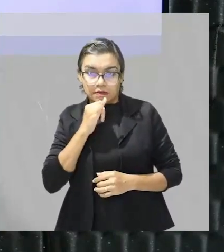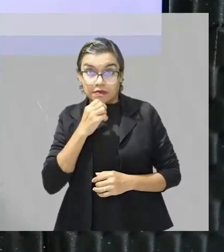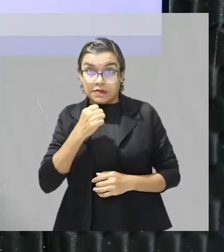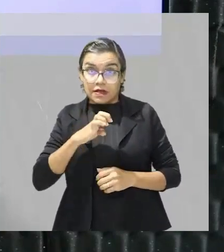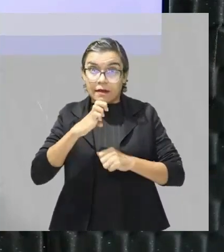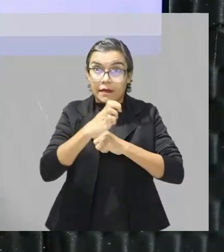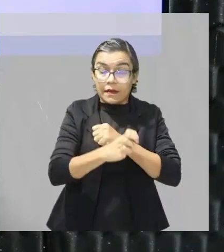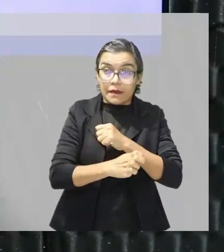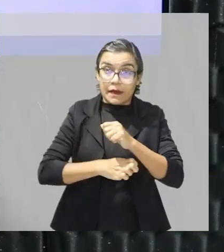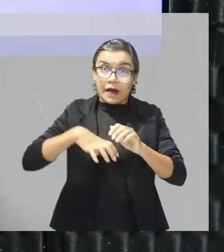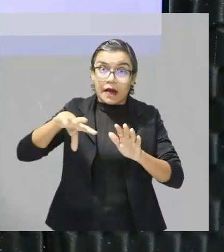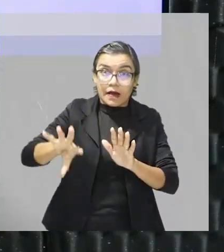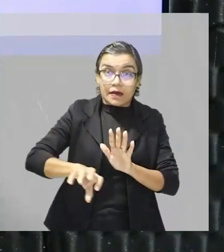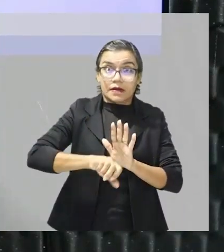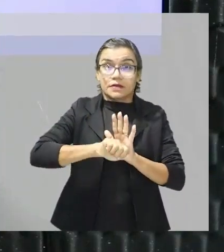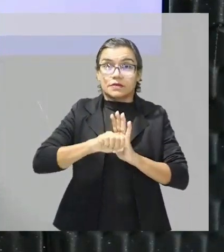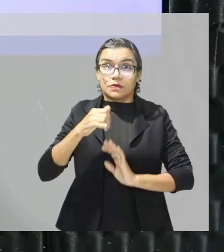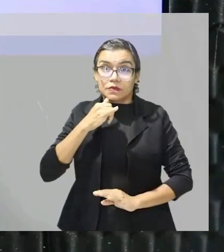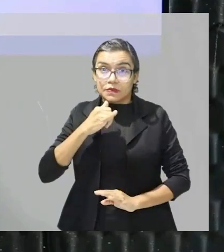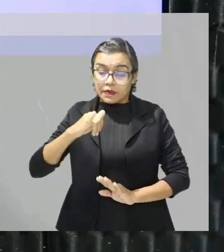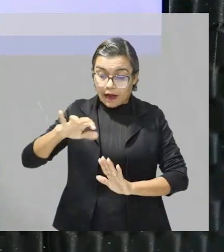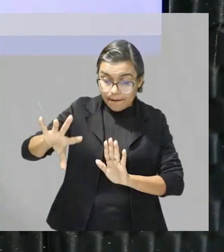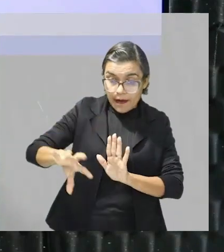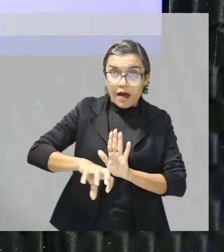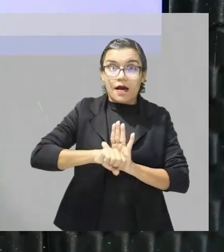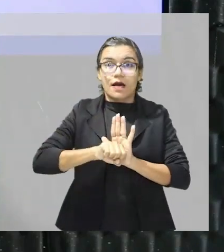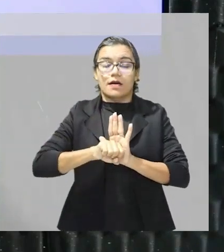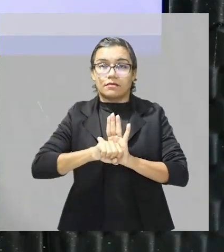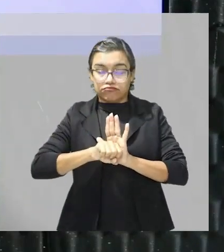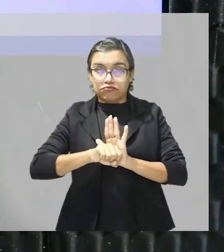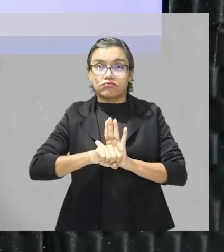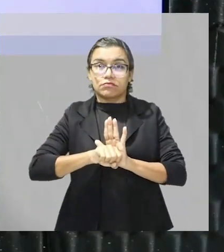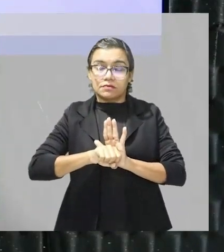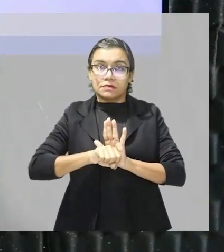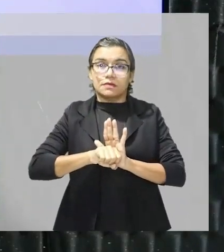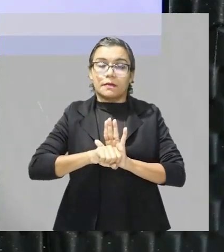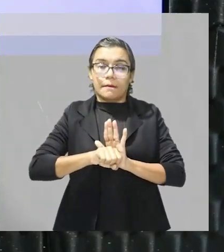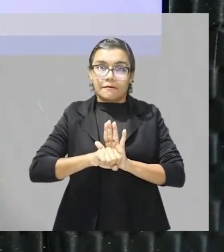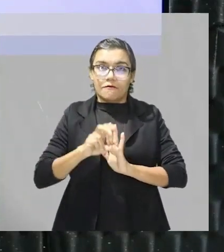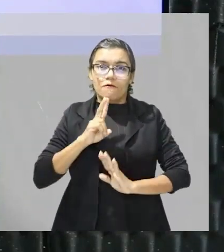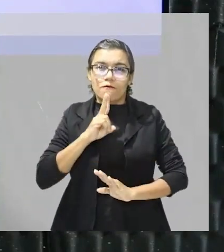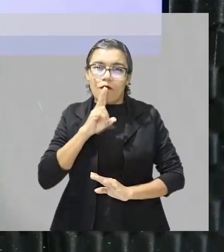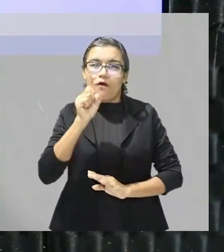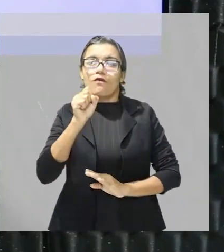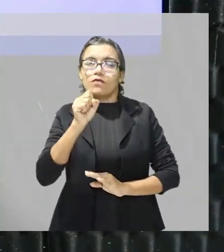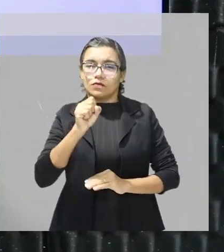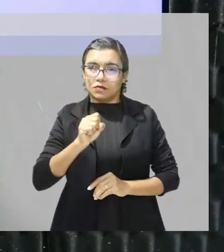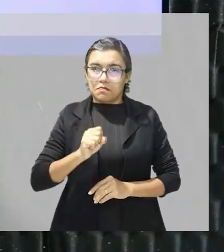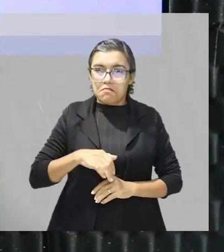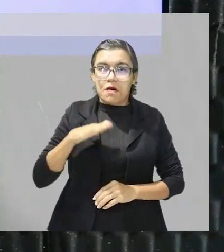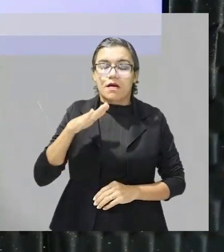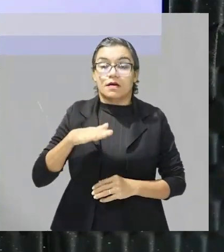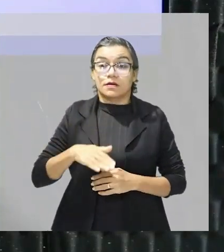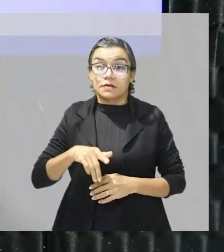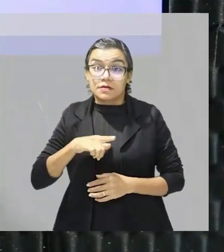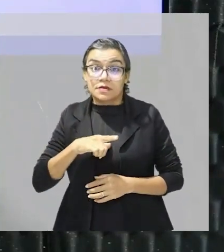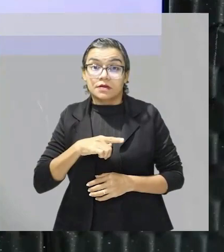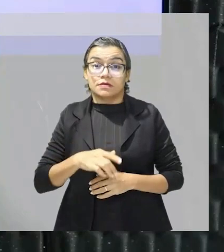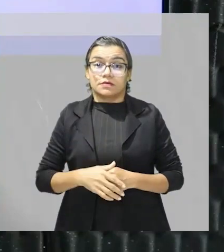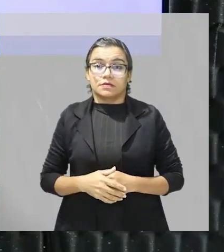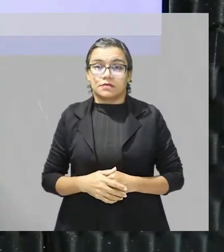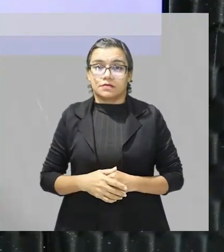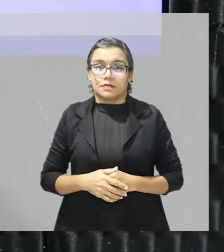ou seja eles vão ficar energeticamente né mas mais fortes e aí haverá